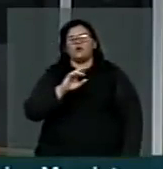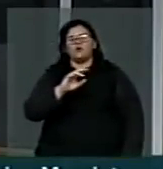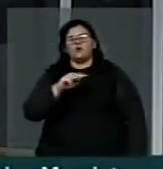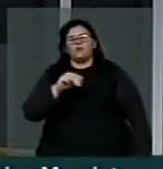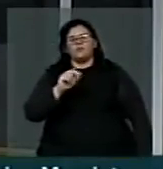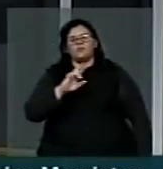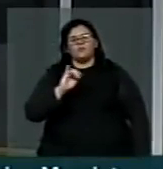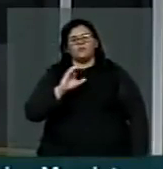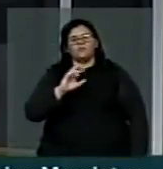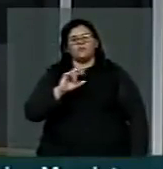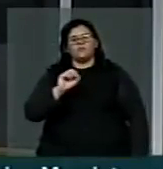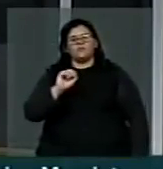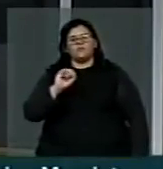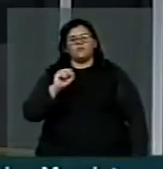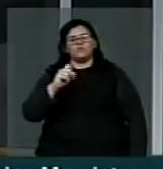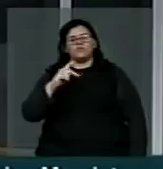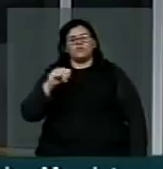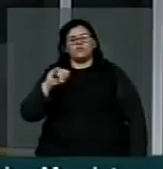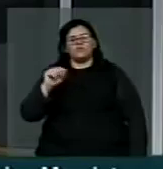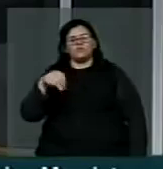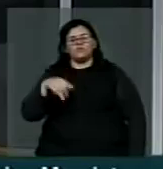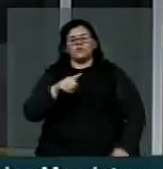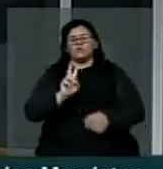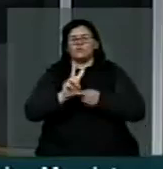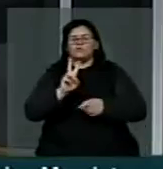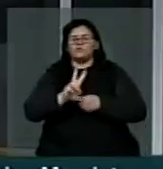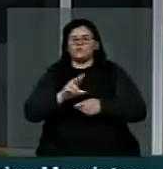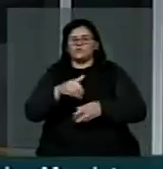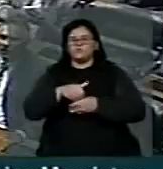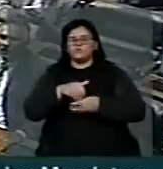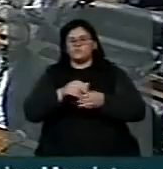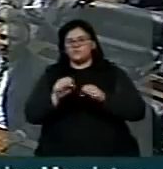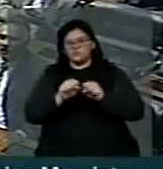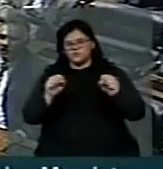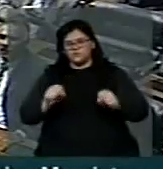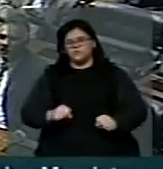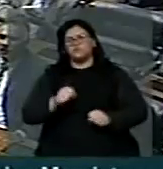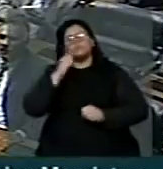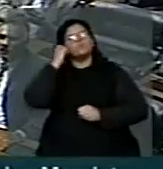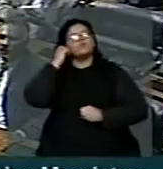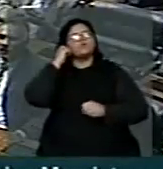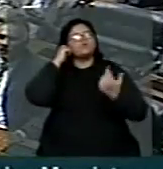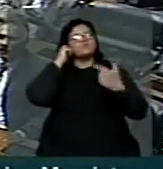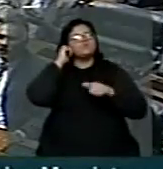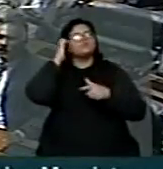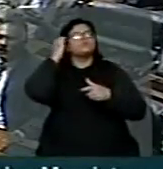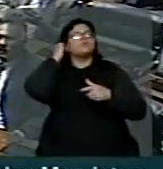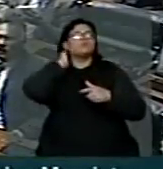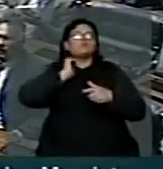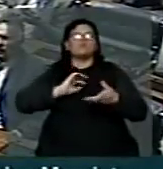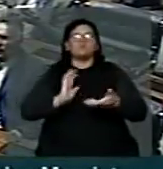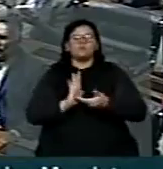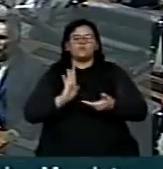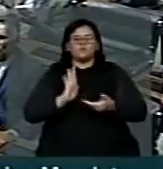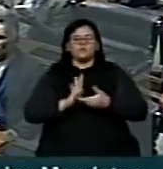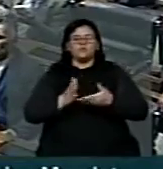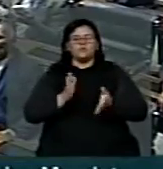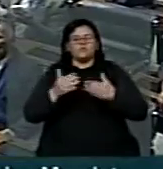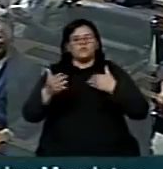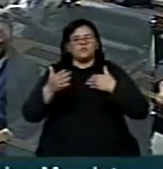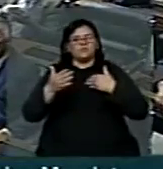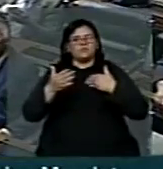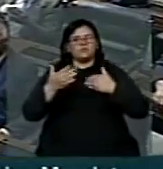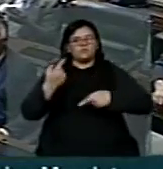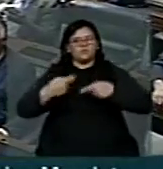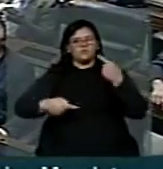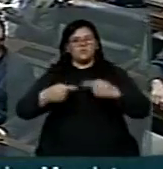Crispim, defensor do sistema eleitoral proporcional, e mais uma vez a Câmara debate a reforma política. E a luta de